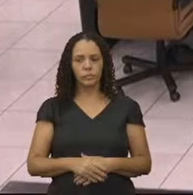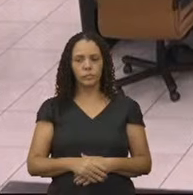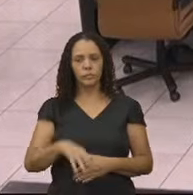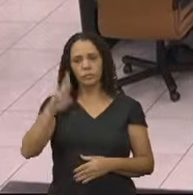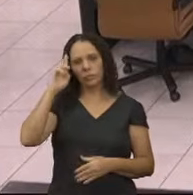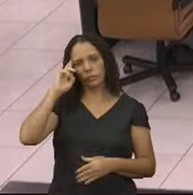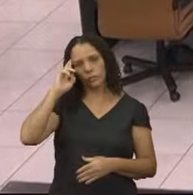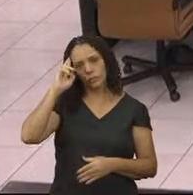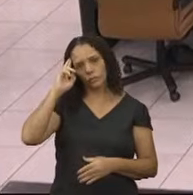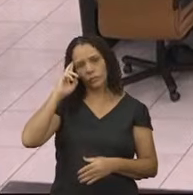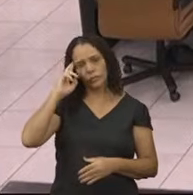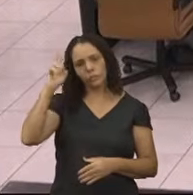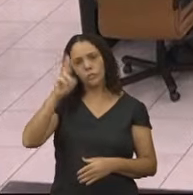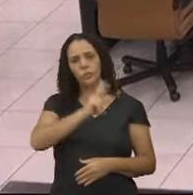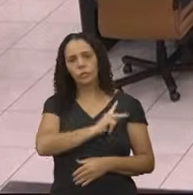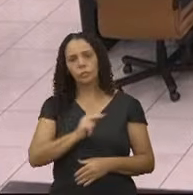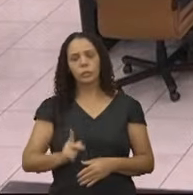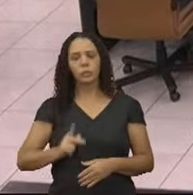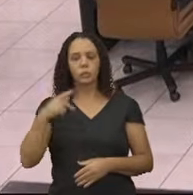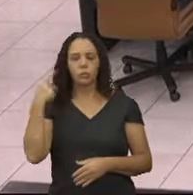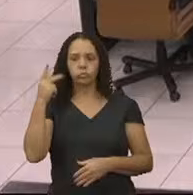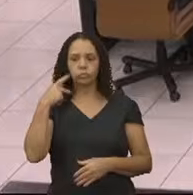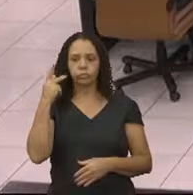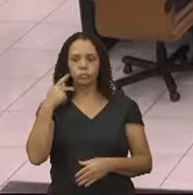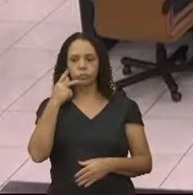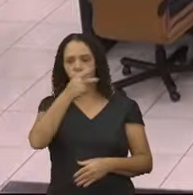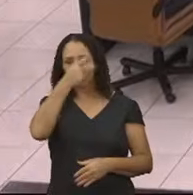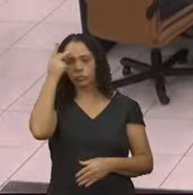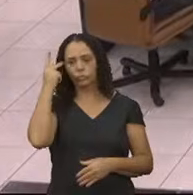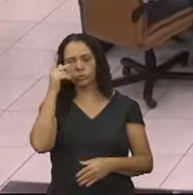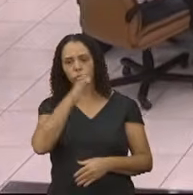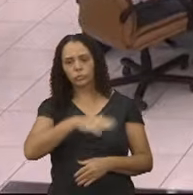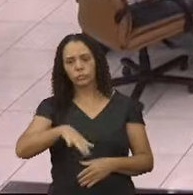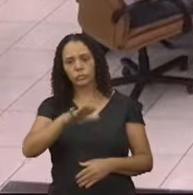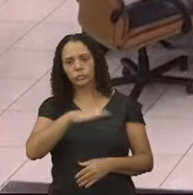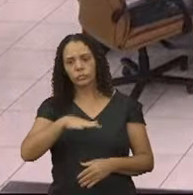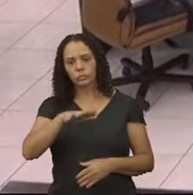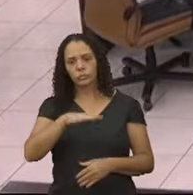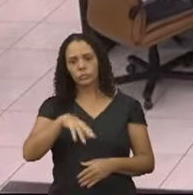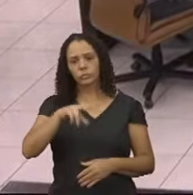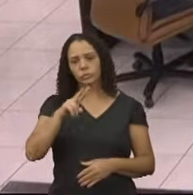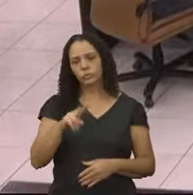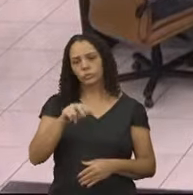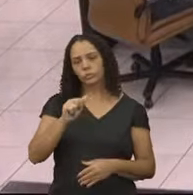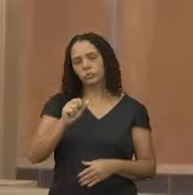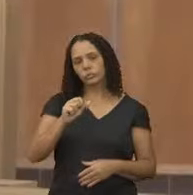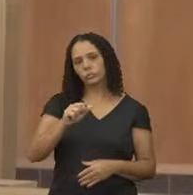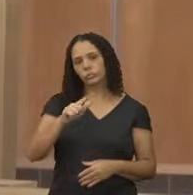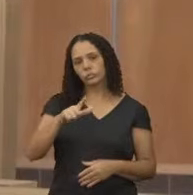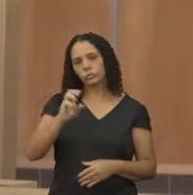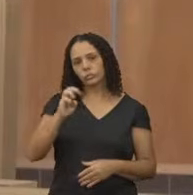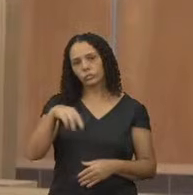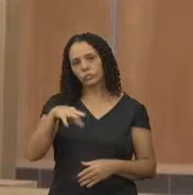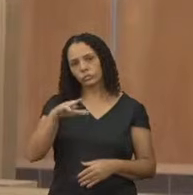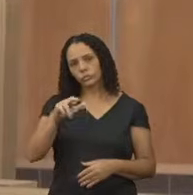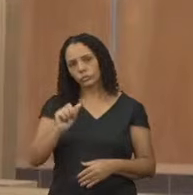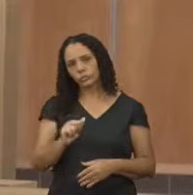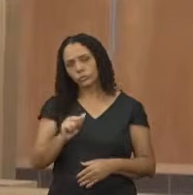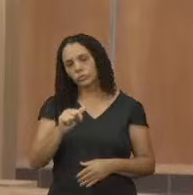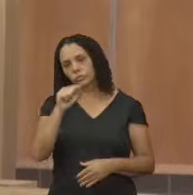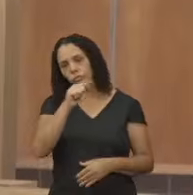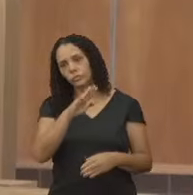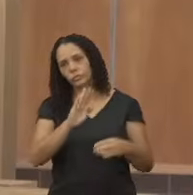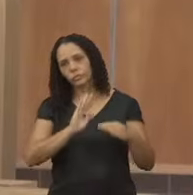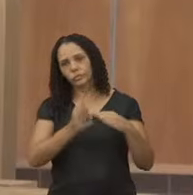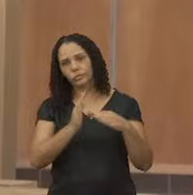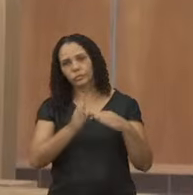Senhor presidente, senhoras e senhores vereadores, público em geral, inclusive dona Valmira, fiquei sabendo agora o nome dela, moradora do